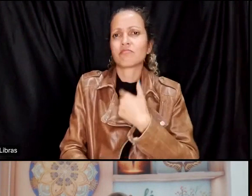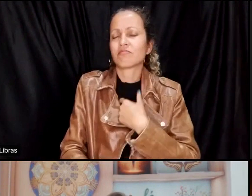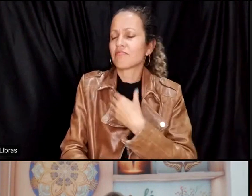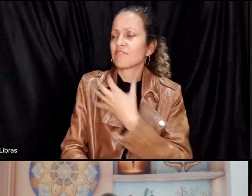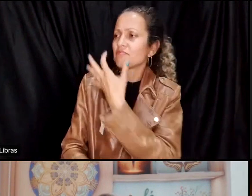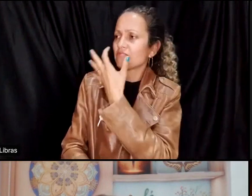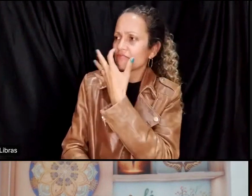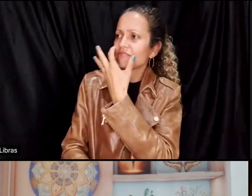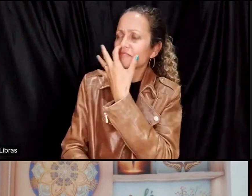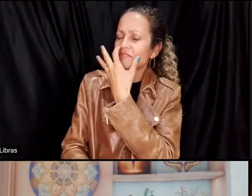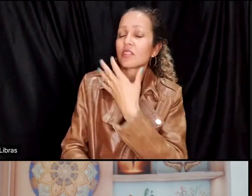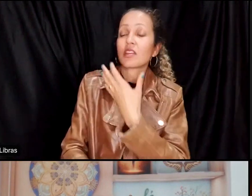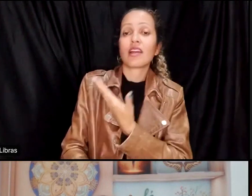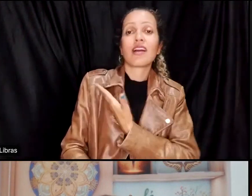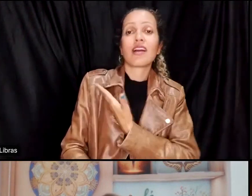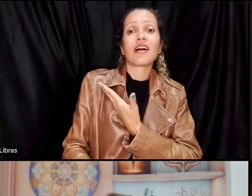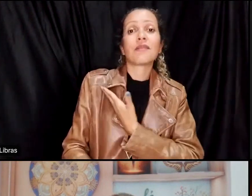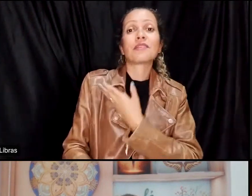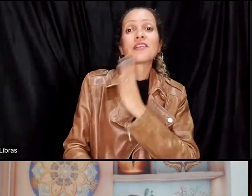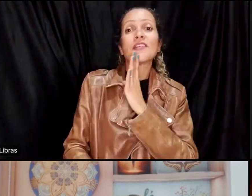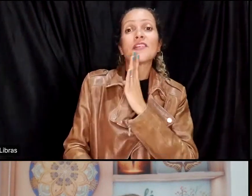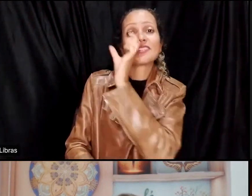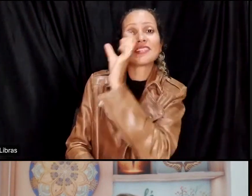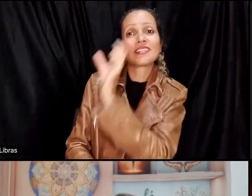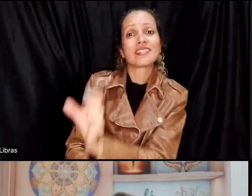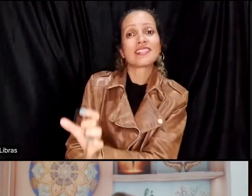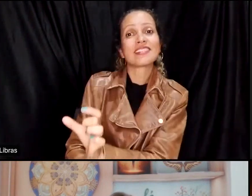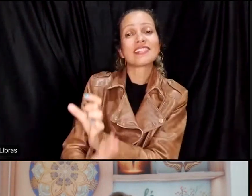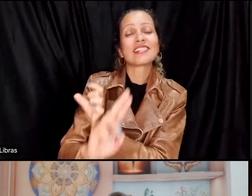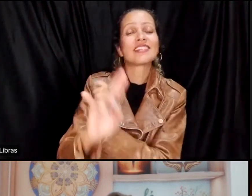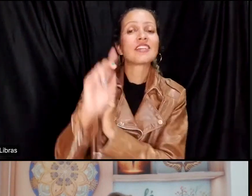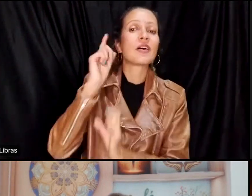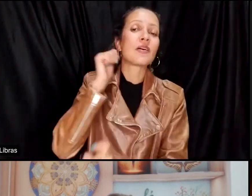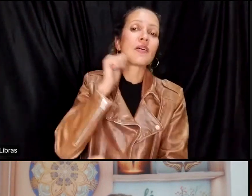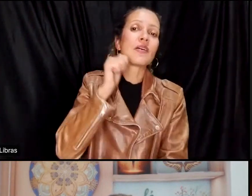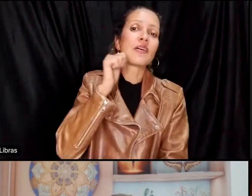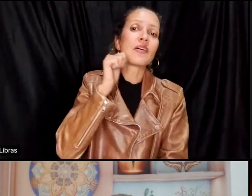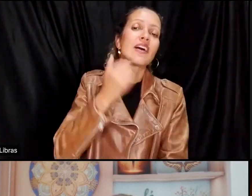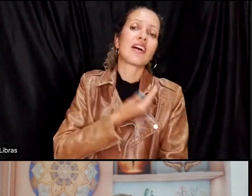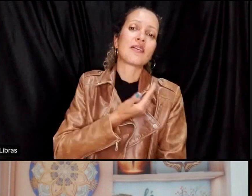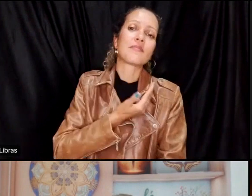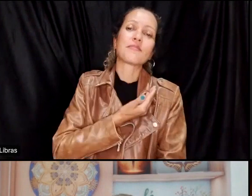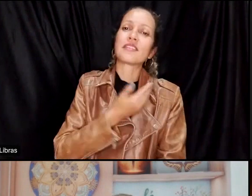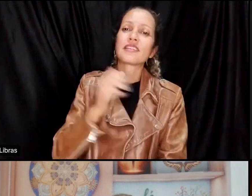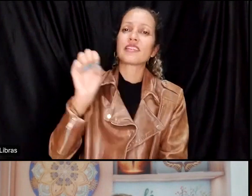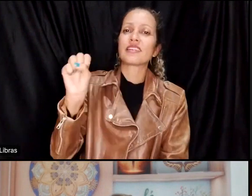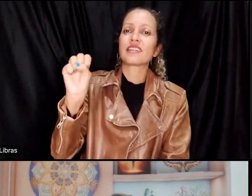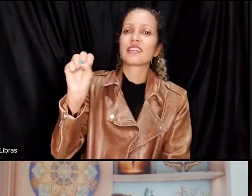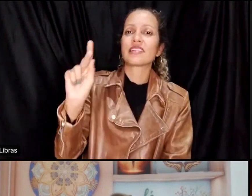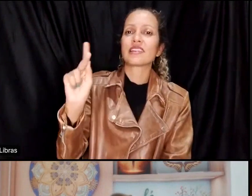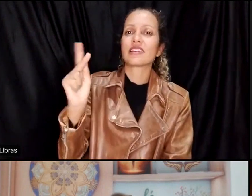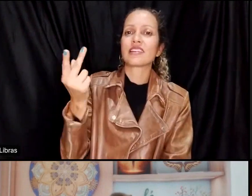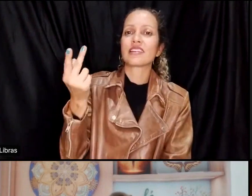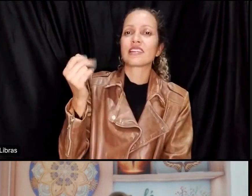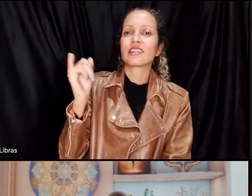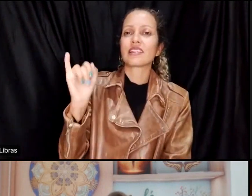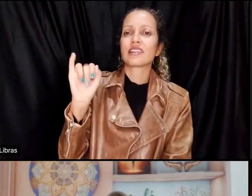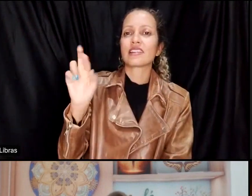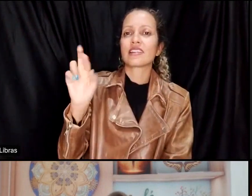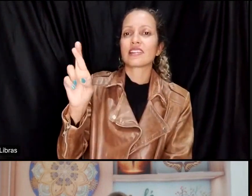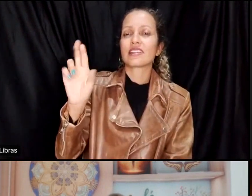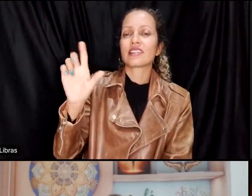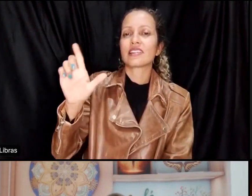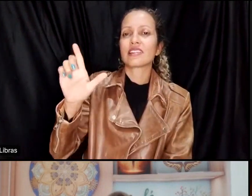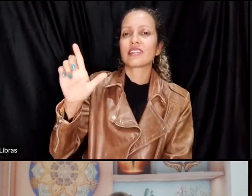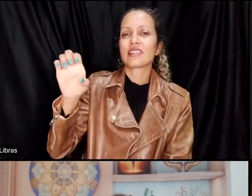Shirley Villalva, que é surda, né? Ela é uma grande amiga minha até hoje. Ela está fazendo